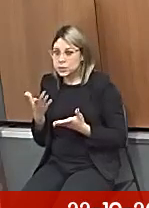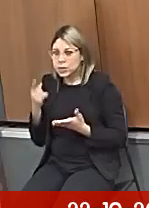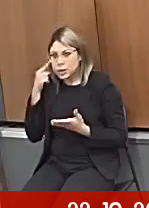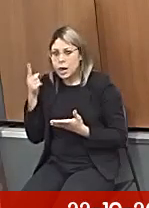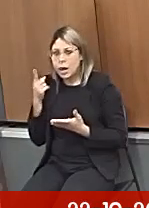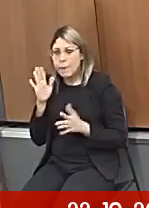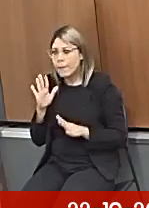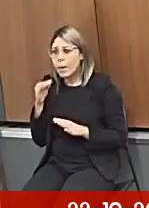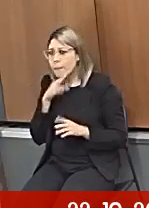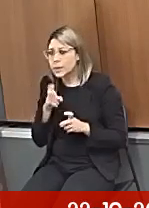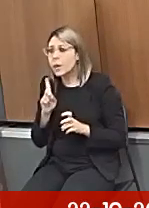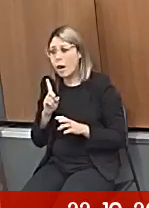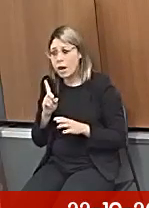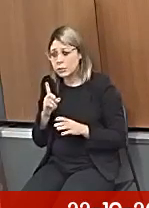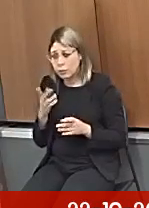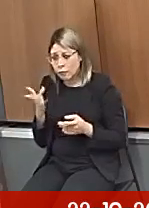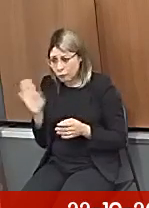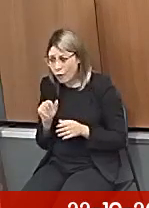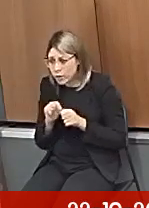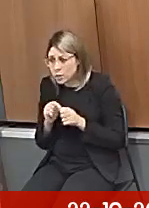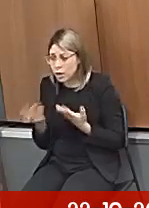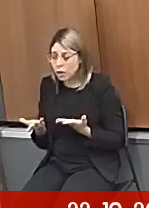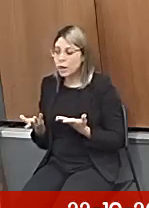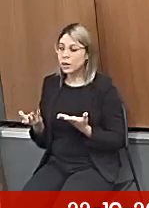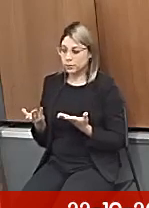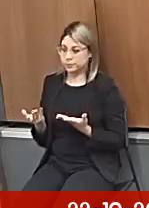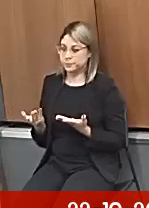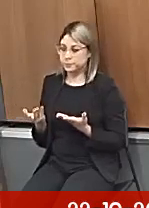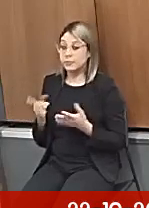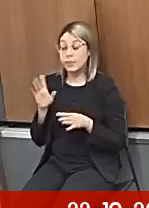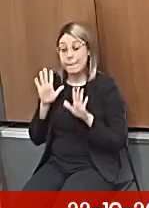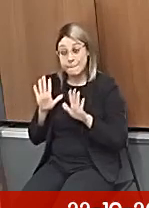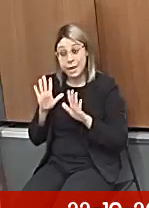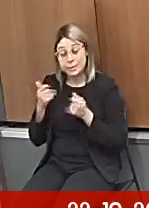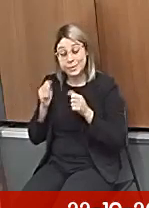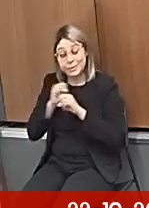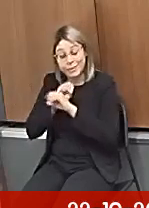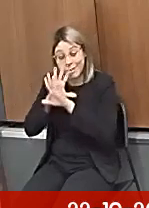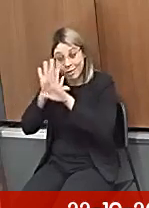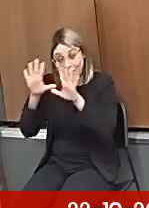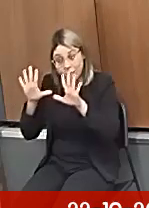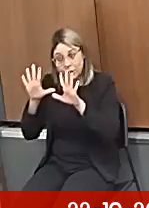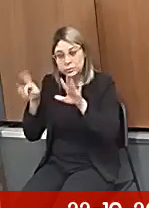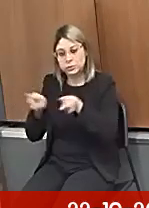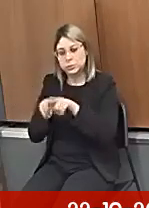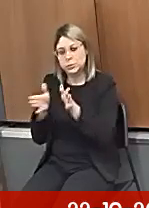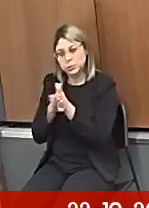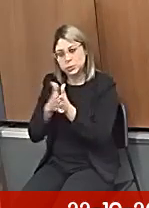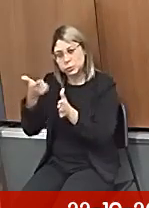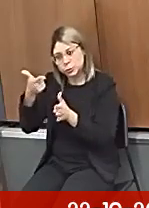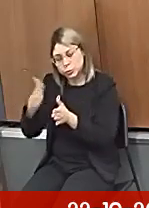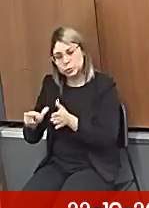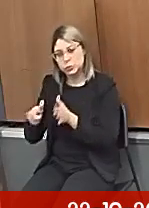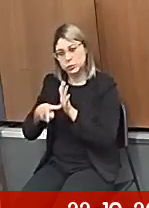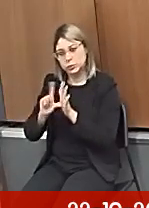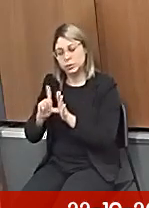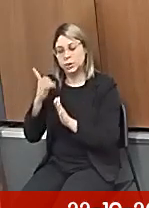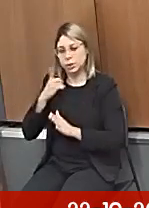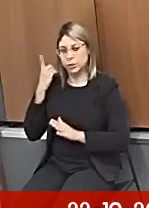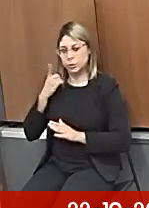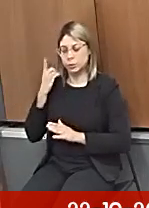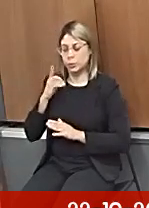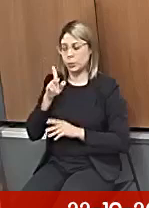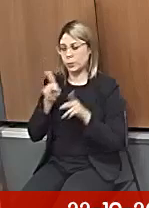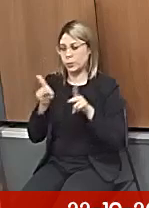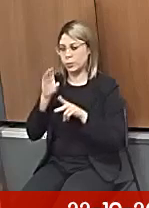percebida e conseguir implementar de fato. E, claro, deixar bem claro aqui e parabenizar mais uma vez a fala do deputado